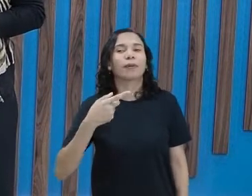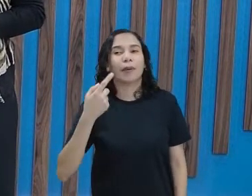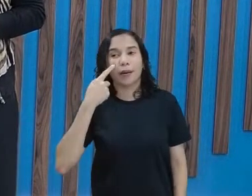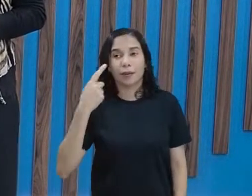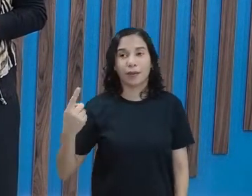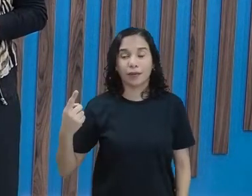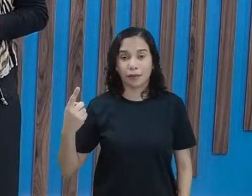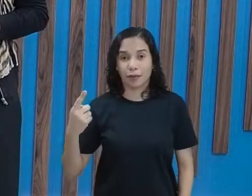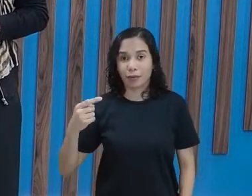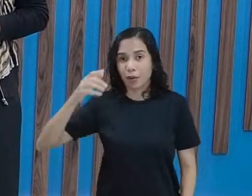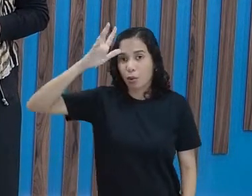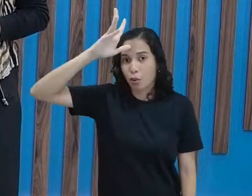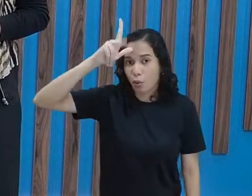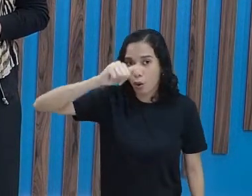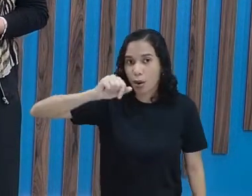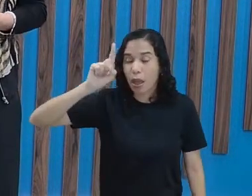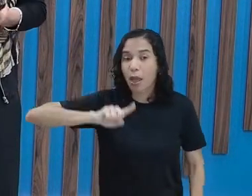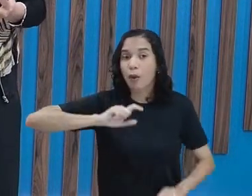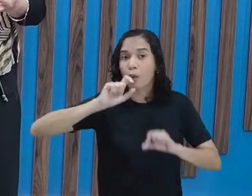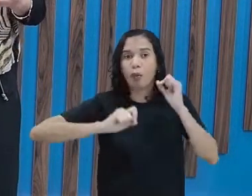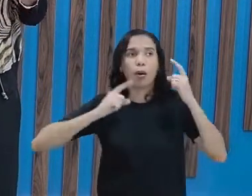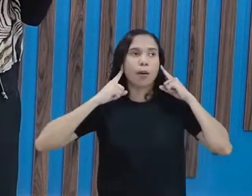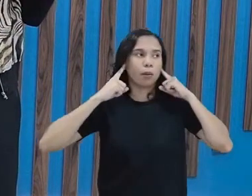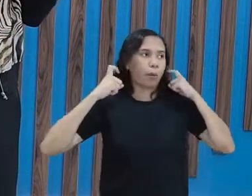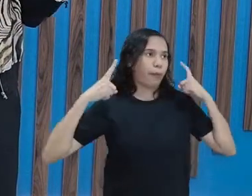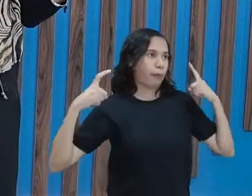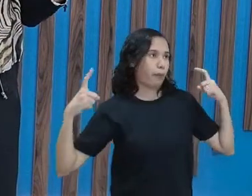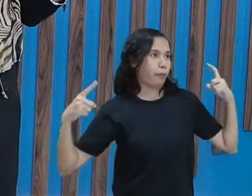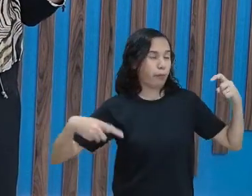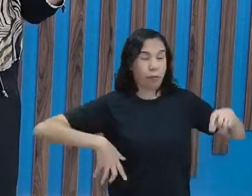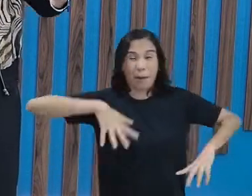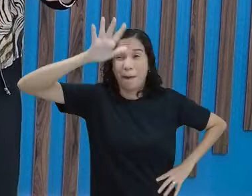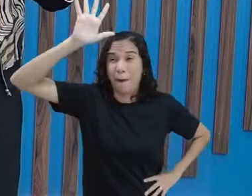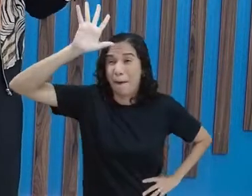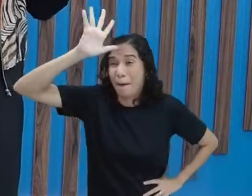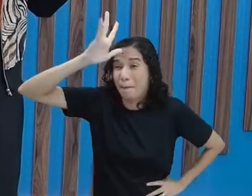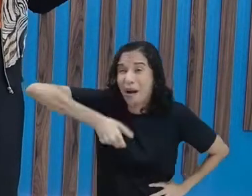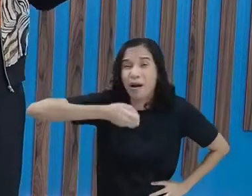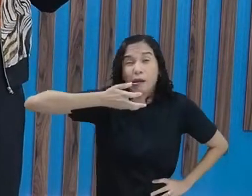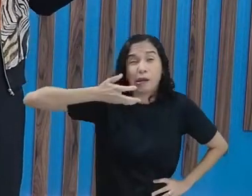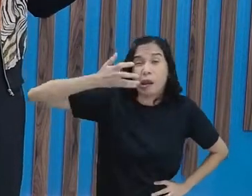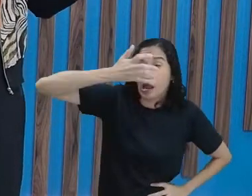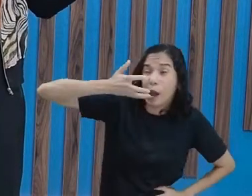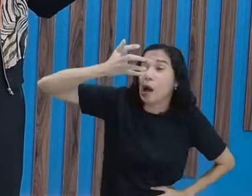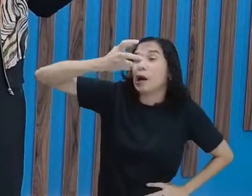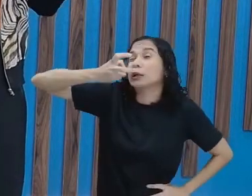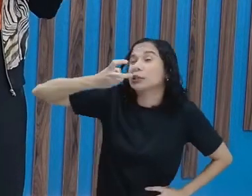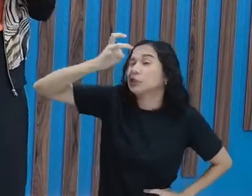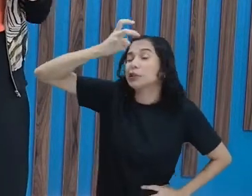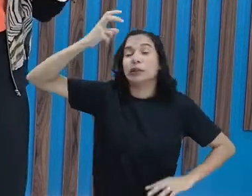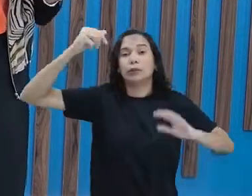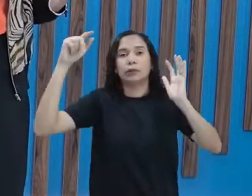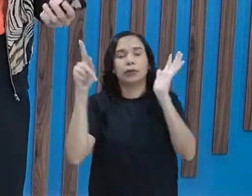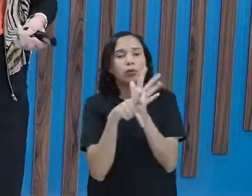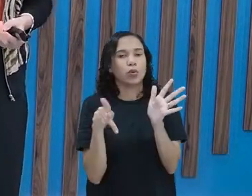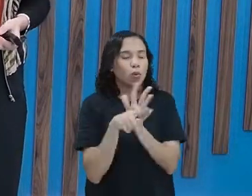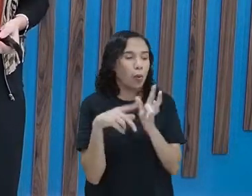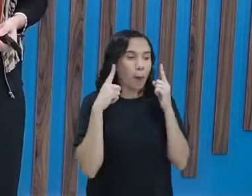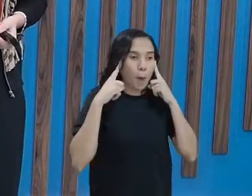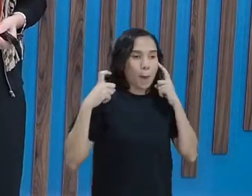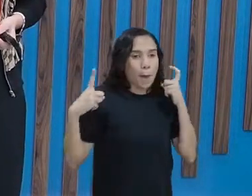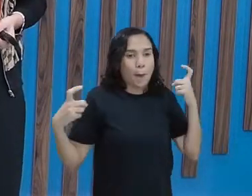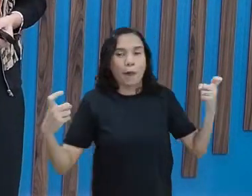Adalgisa. O galo era o barulhento, que chegou cantando, chegou fazendo